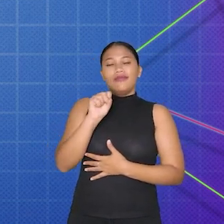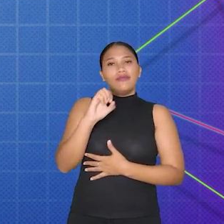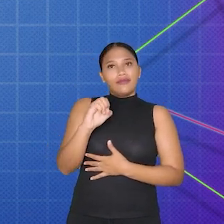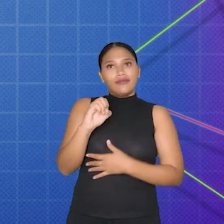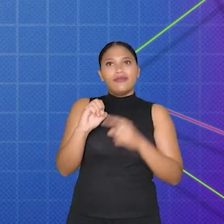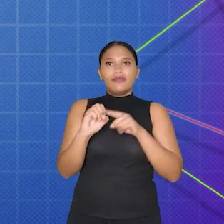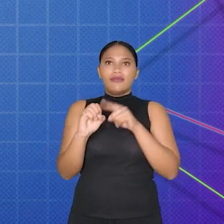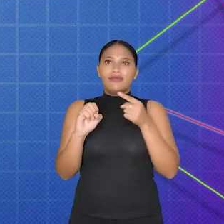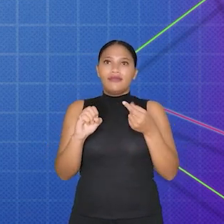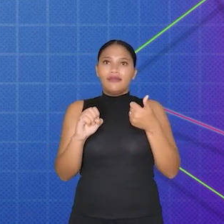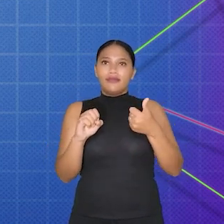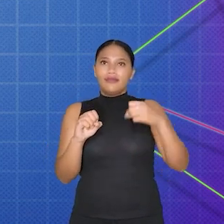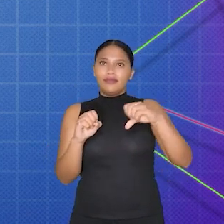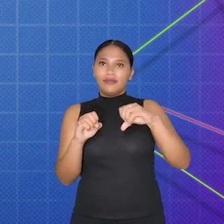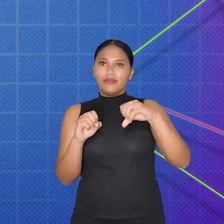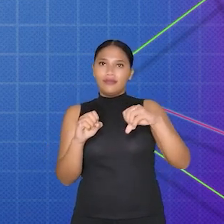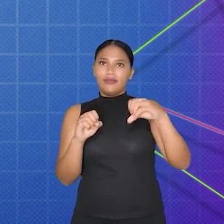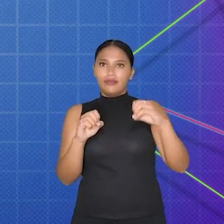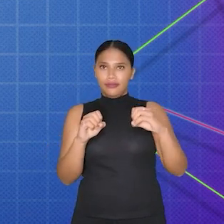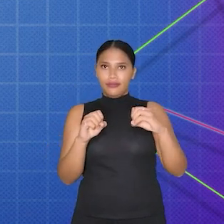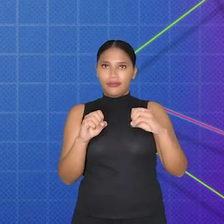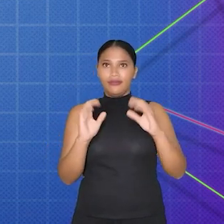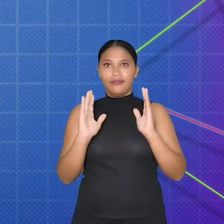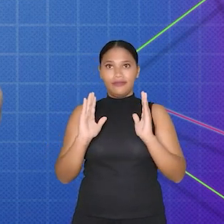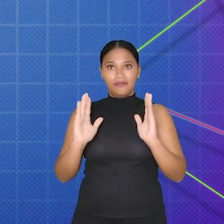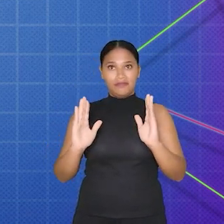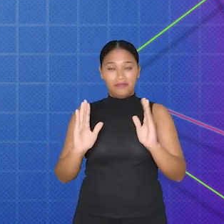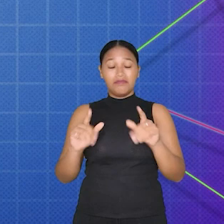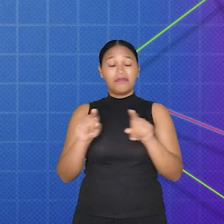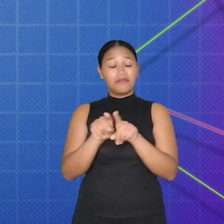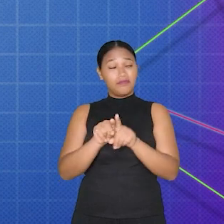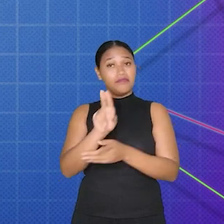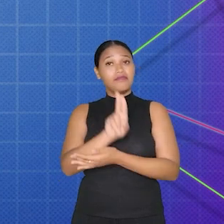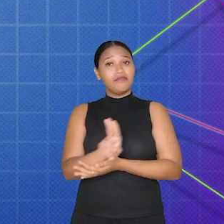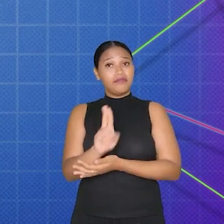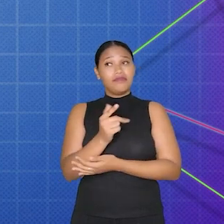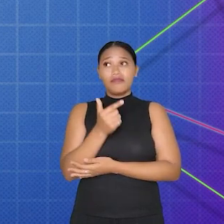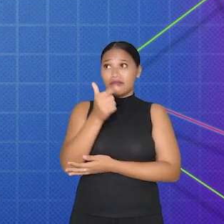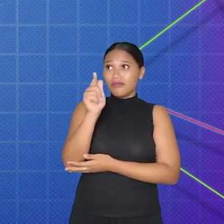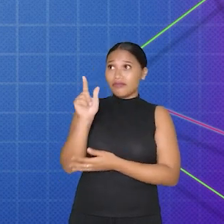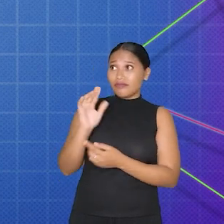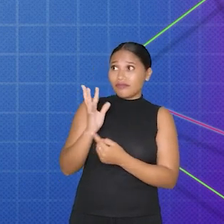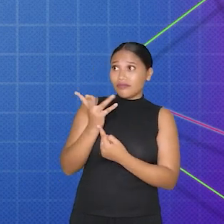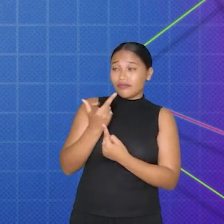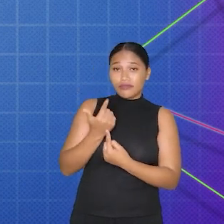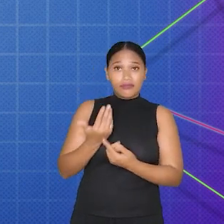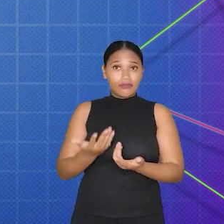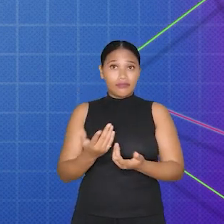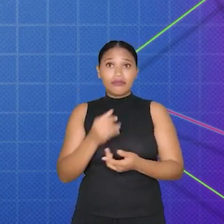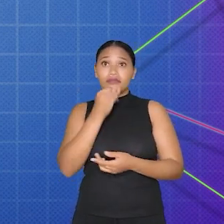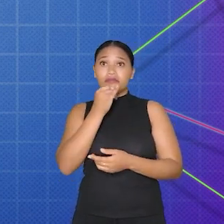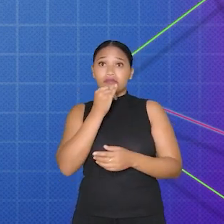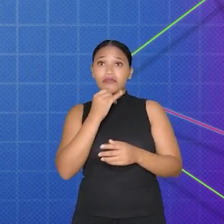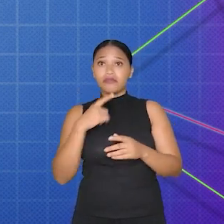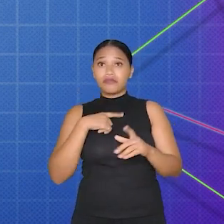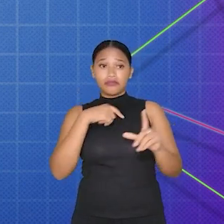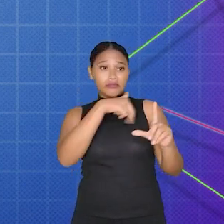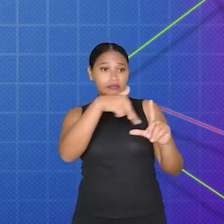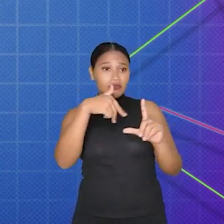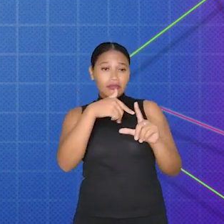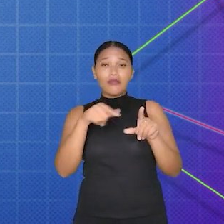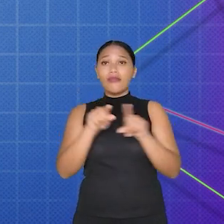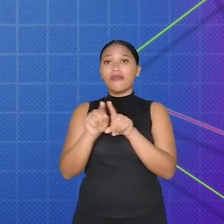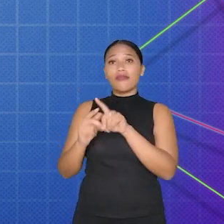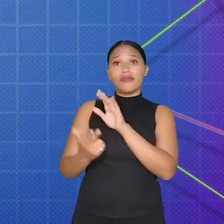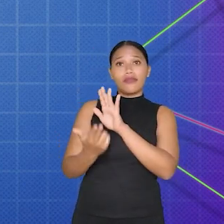de 1980 e 1990. A pixel art também é utilizada em outras formas de arte digital, como